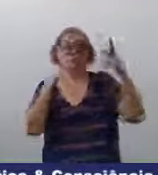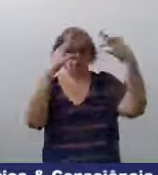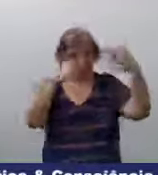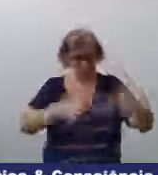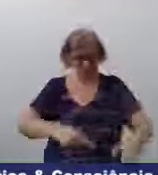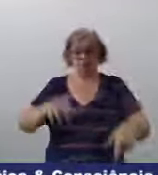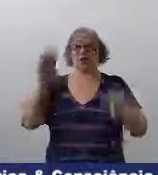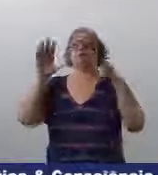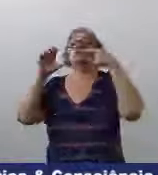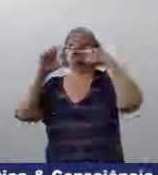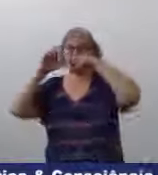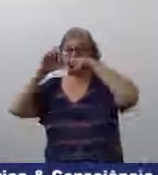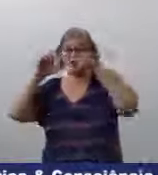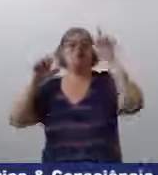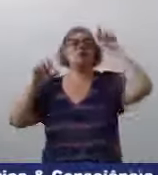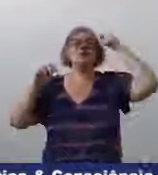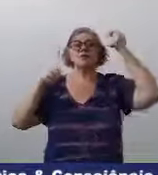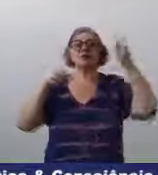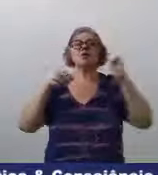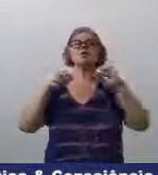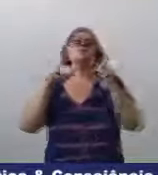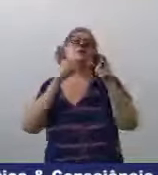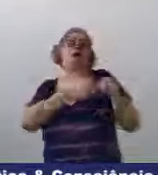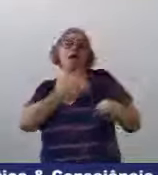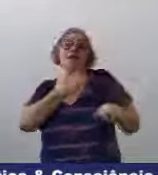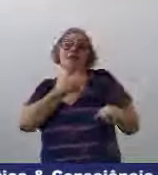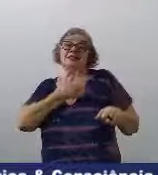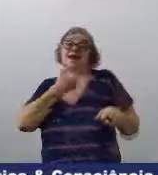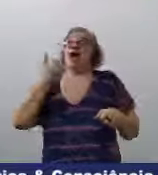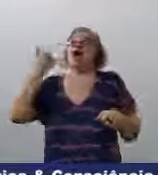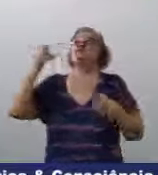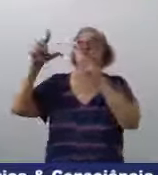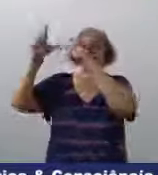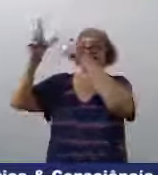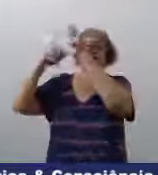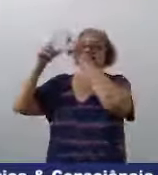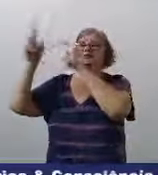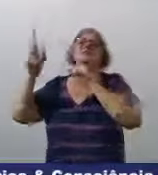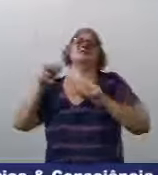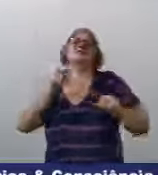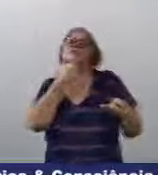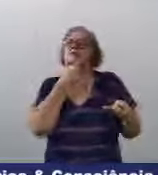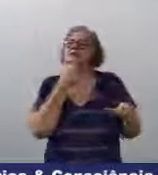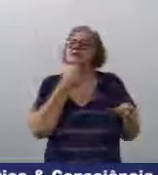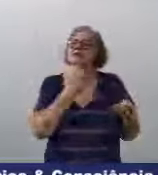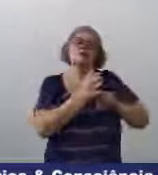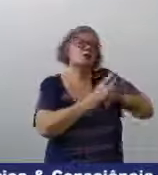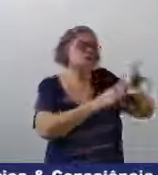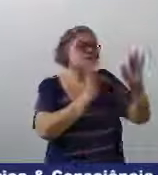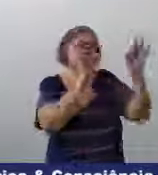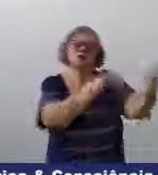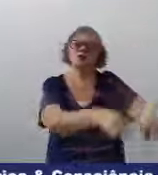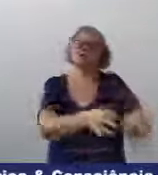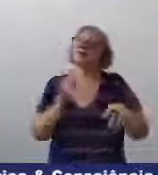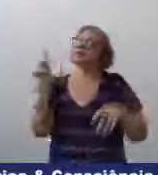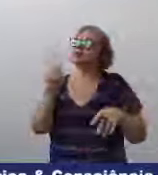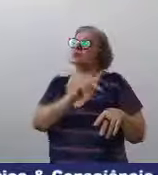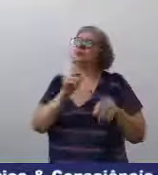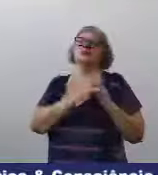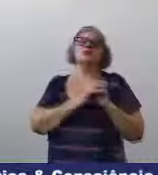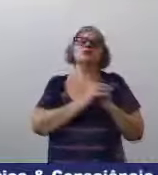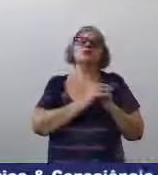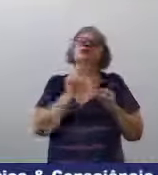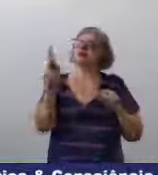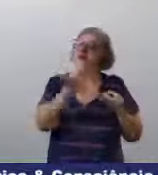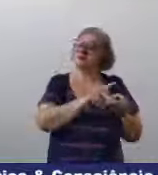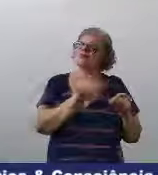curso sobre buracos negros e idade das estrelas, etc. E aí uma senhora, no final, perguntou